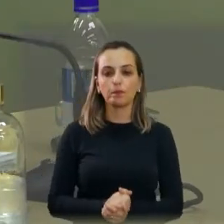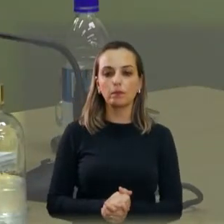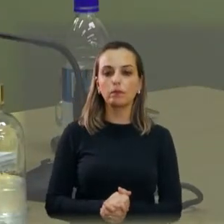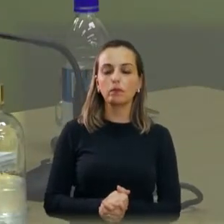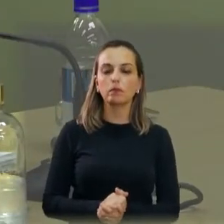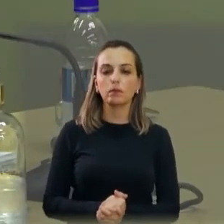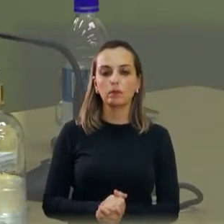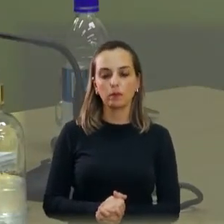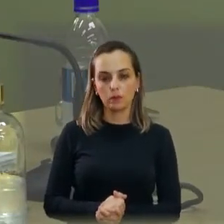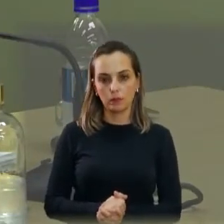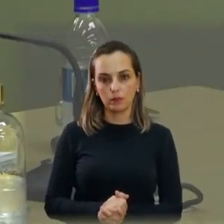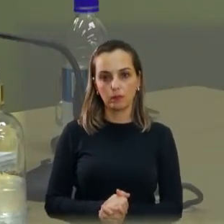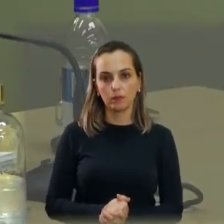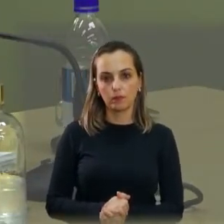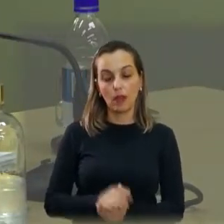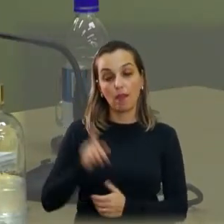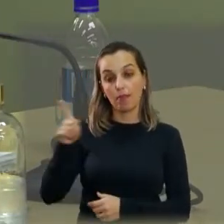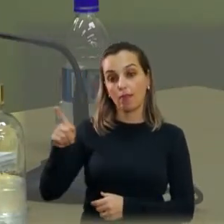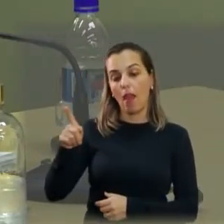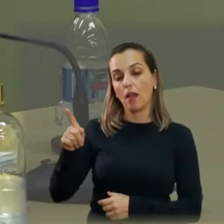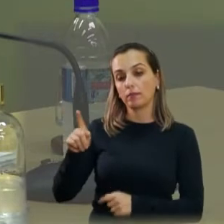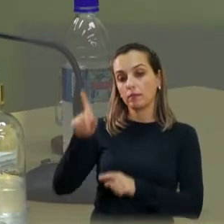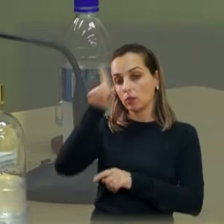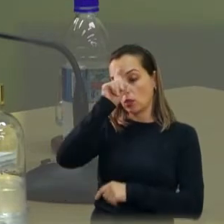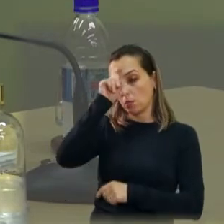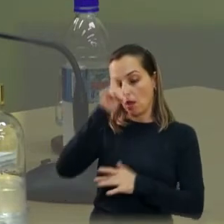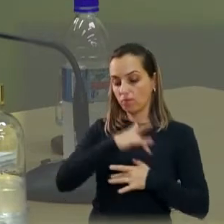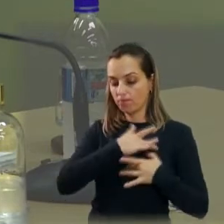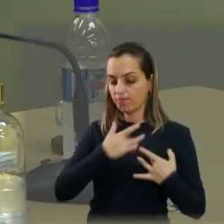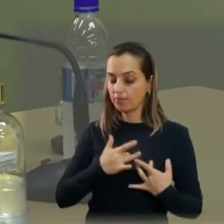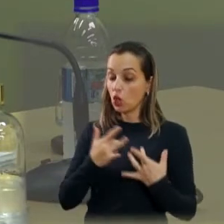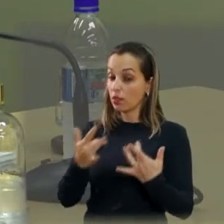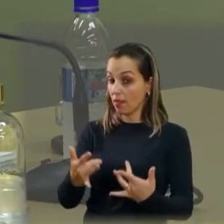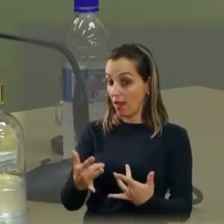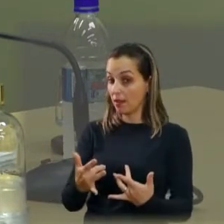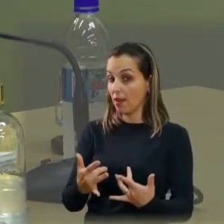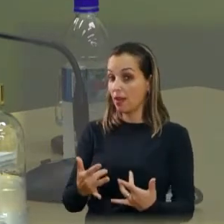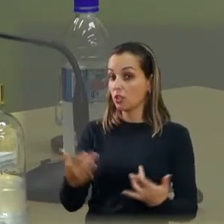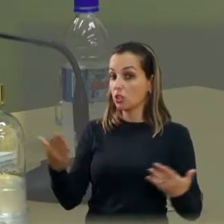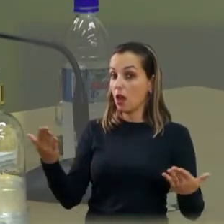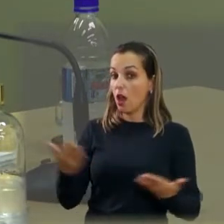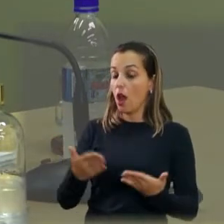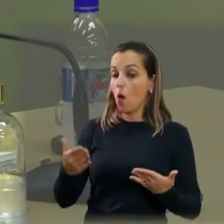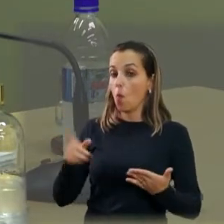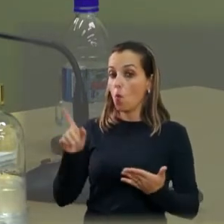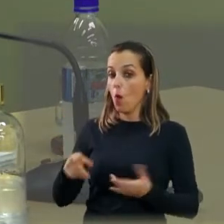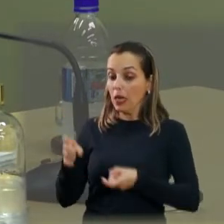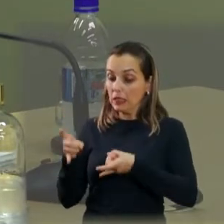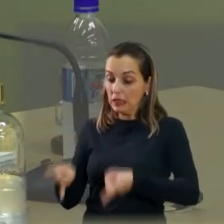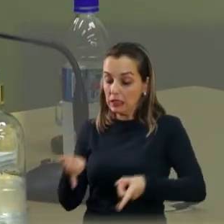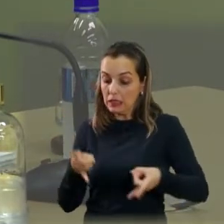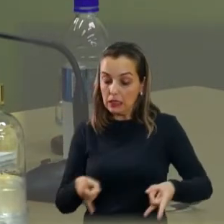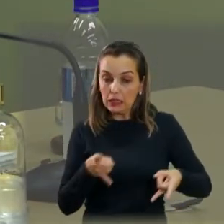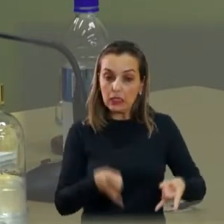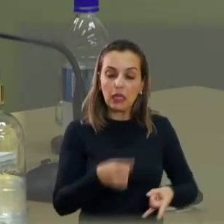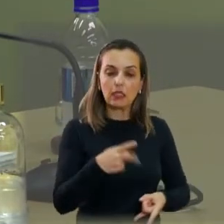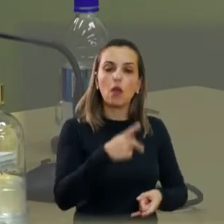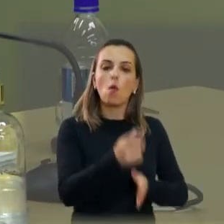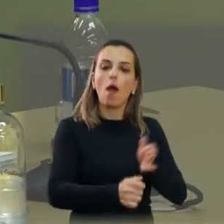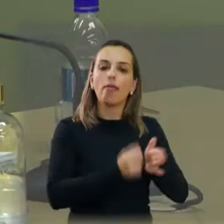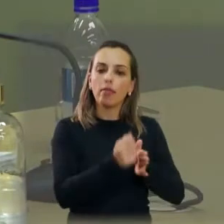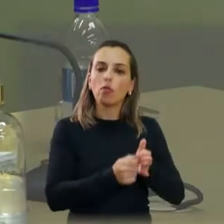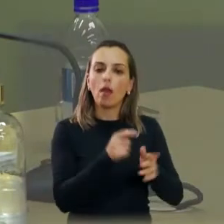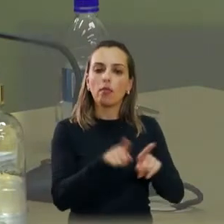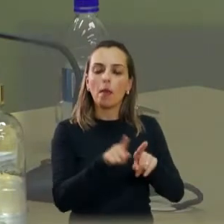Não tenho dúvida que o hospital de campanha, ele assumiu um papel muito importante na regulação dos leitos para Araraquara e